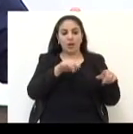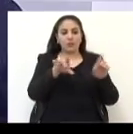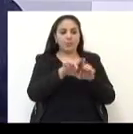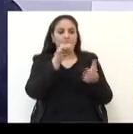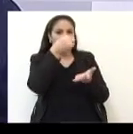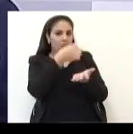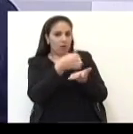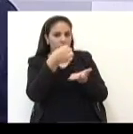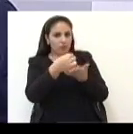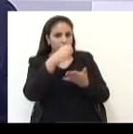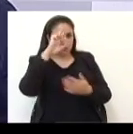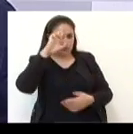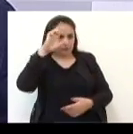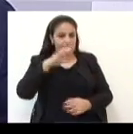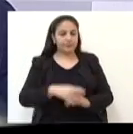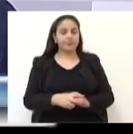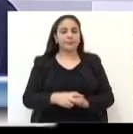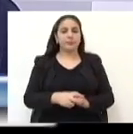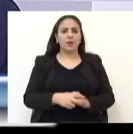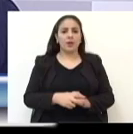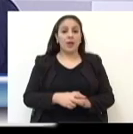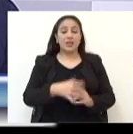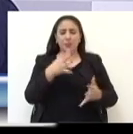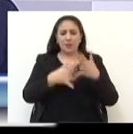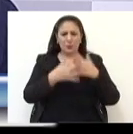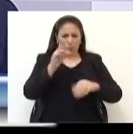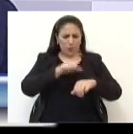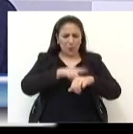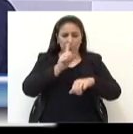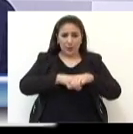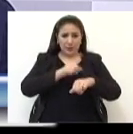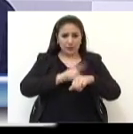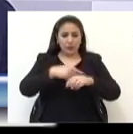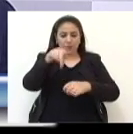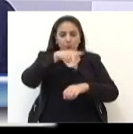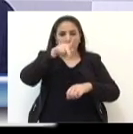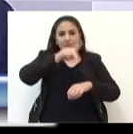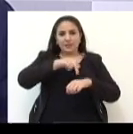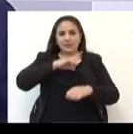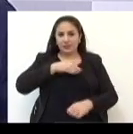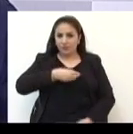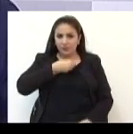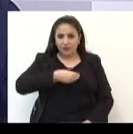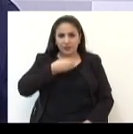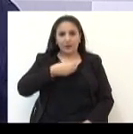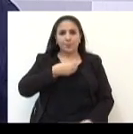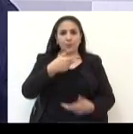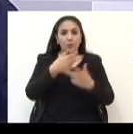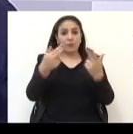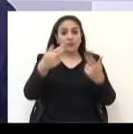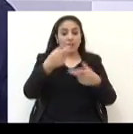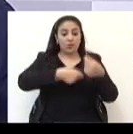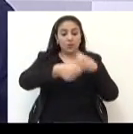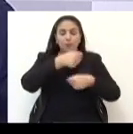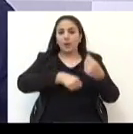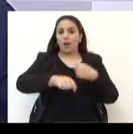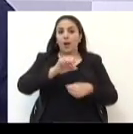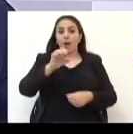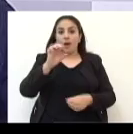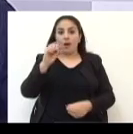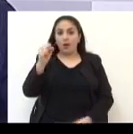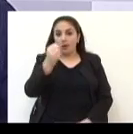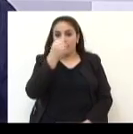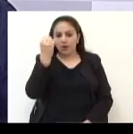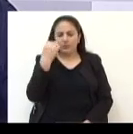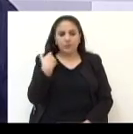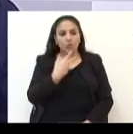empregador. É extremamente prejudicial no momento em que o país vive uma crise econômica bastante grave, em que nós